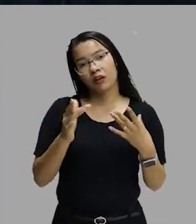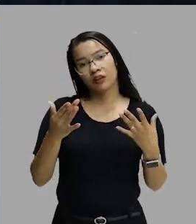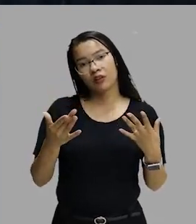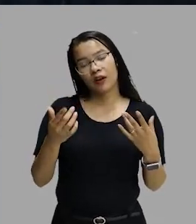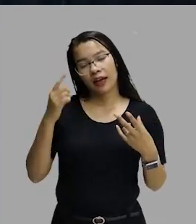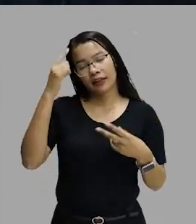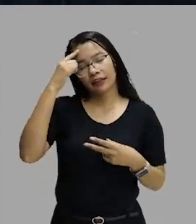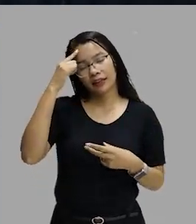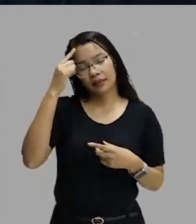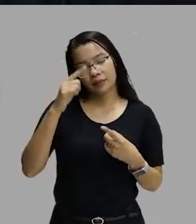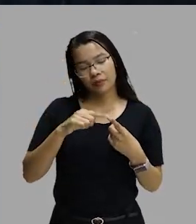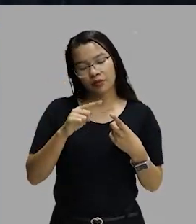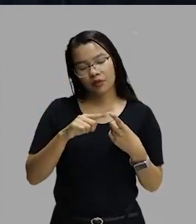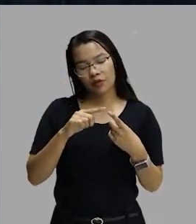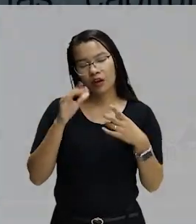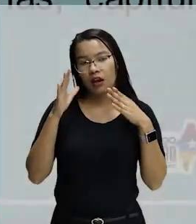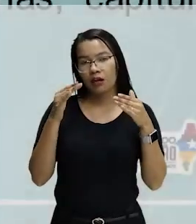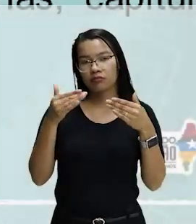texto, tá bom?